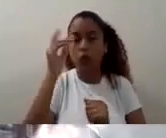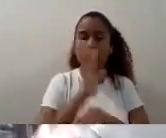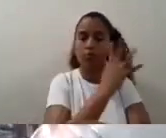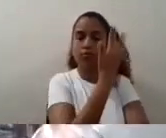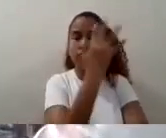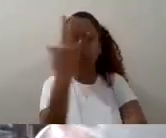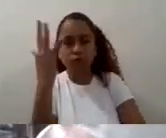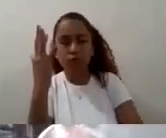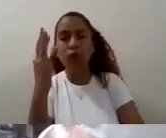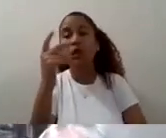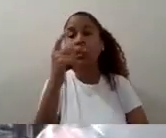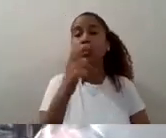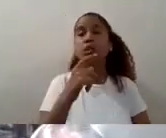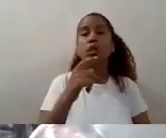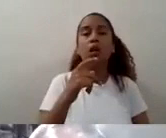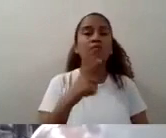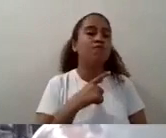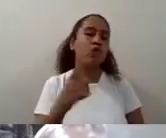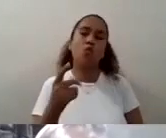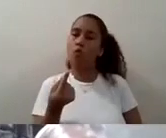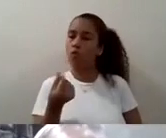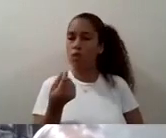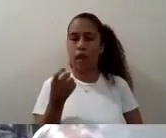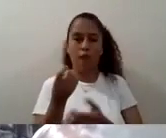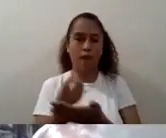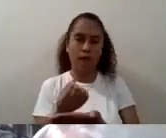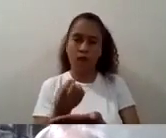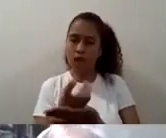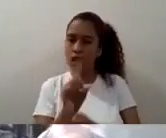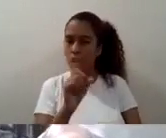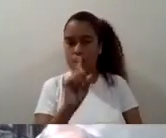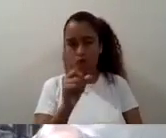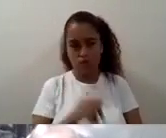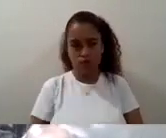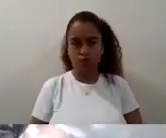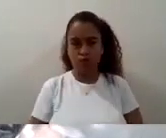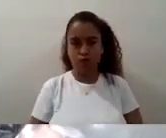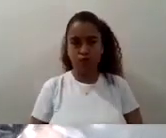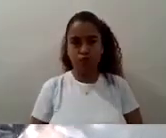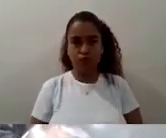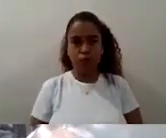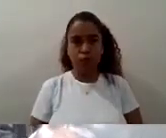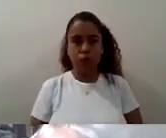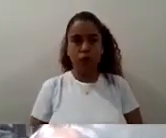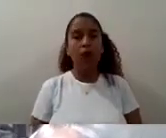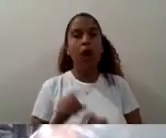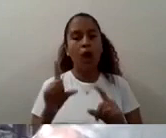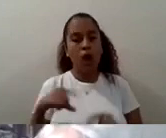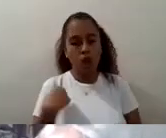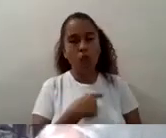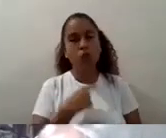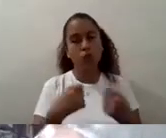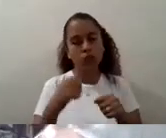venda. E os resultados dessa